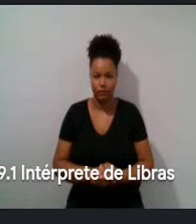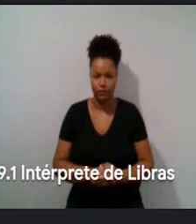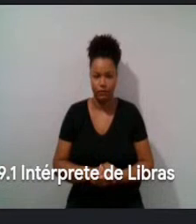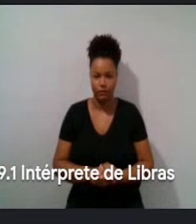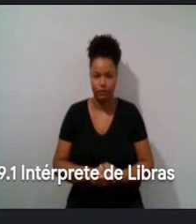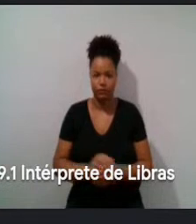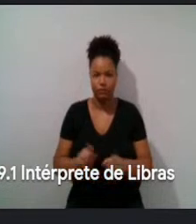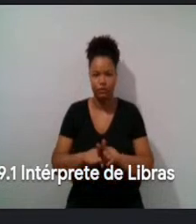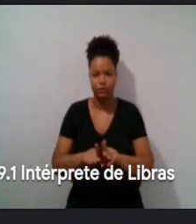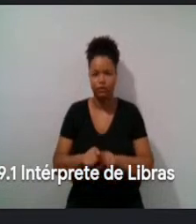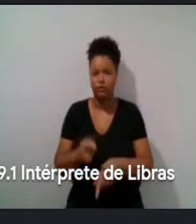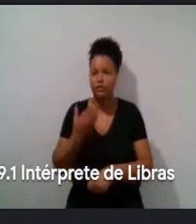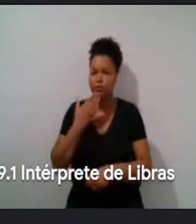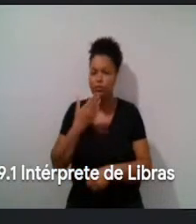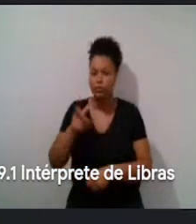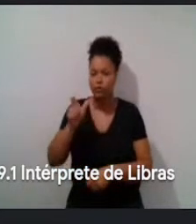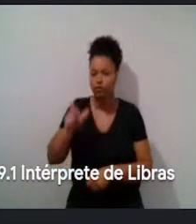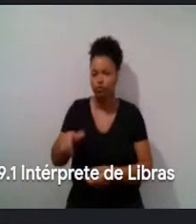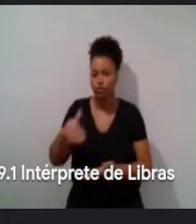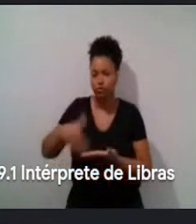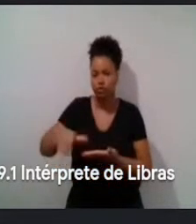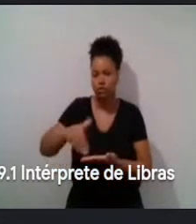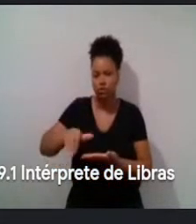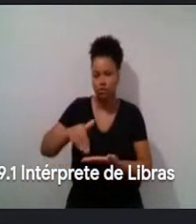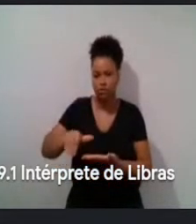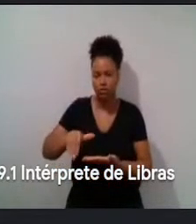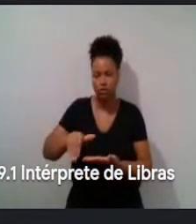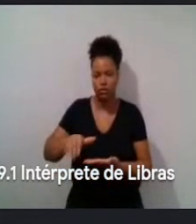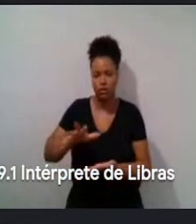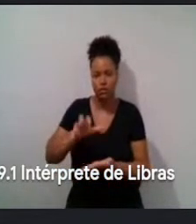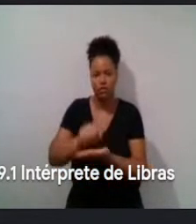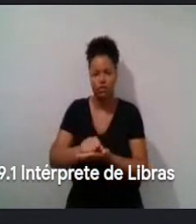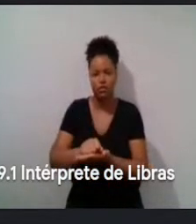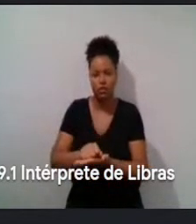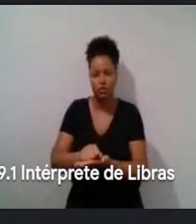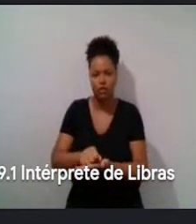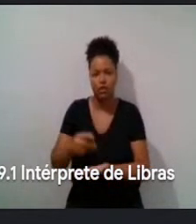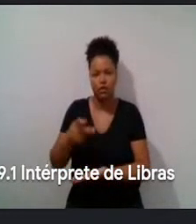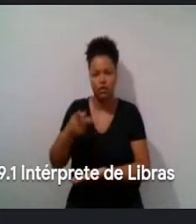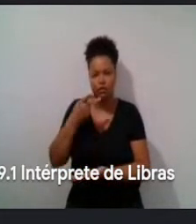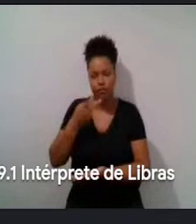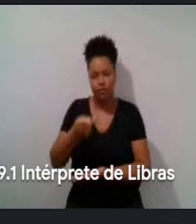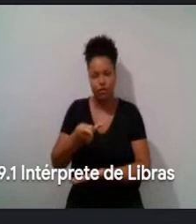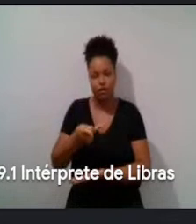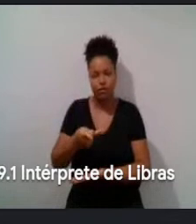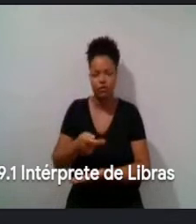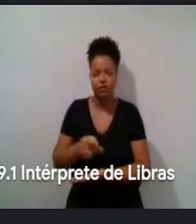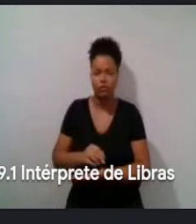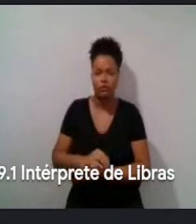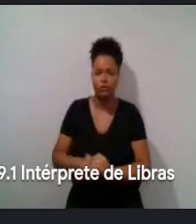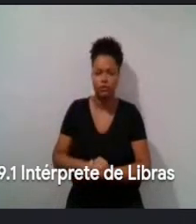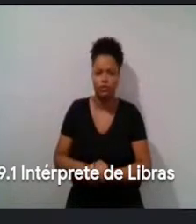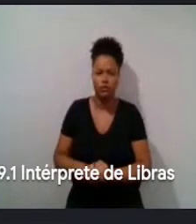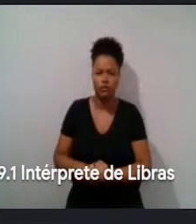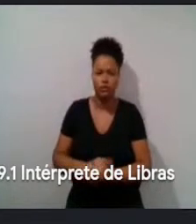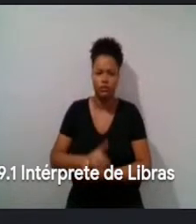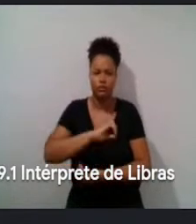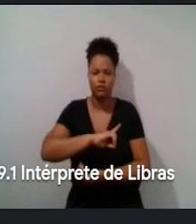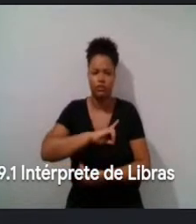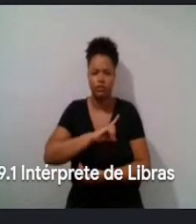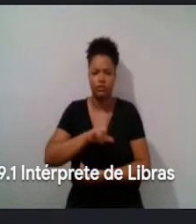Também pedi ao secretário aqui, doutor Vic, para registrar a fala do desembargador